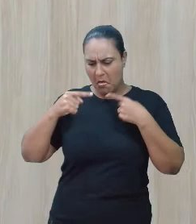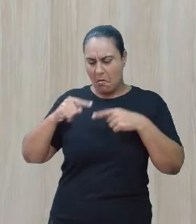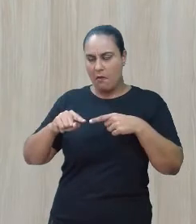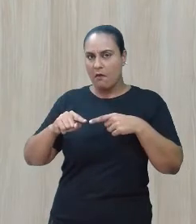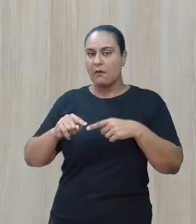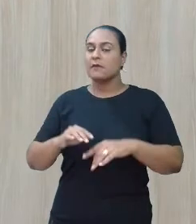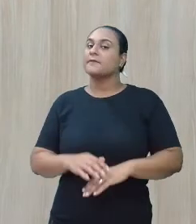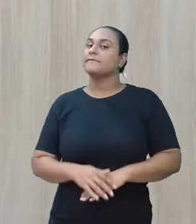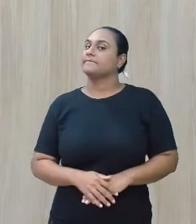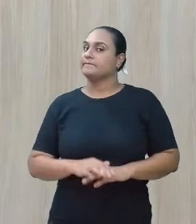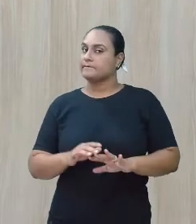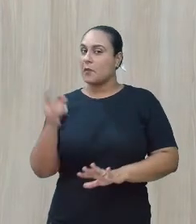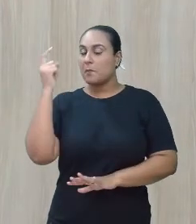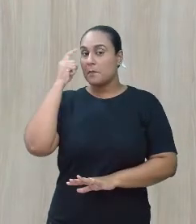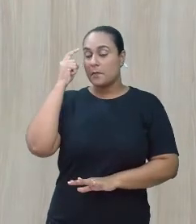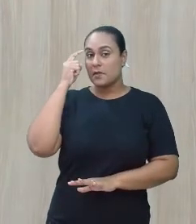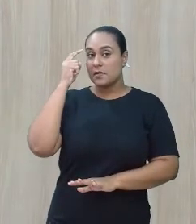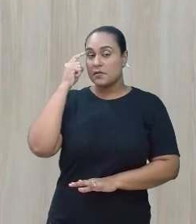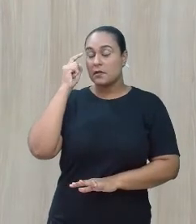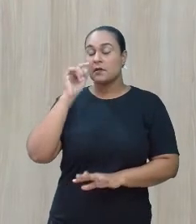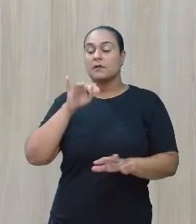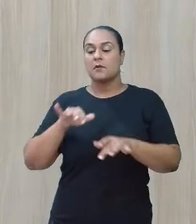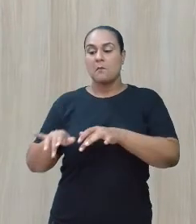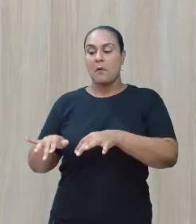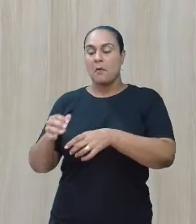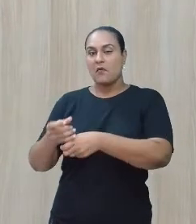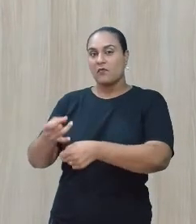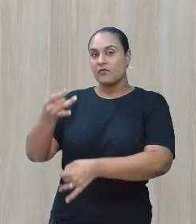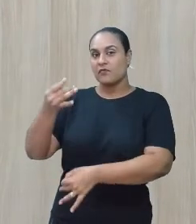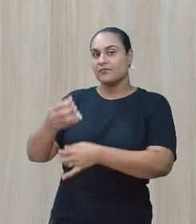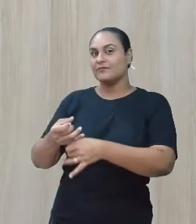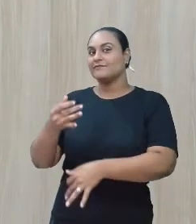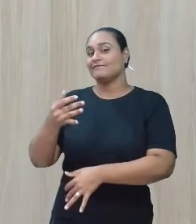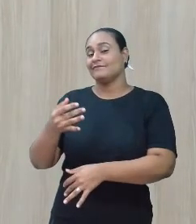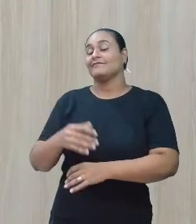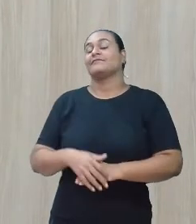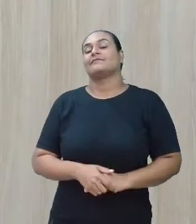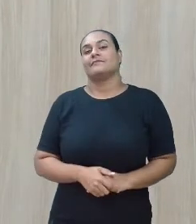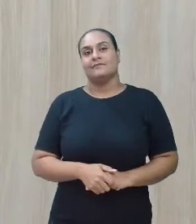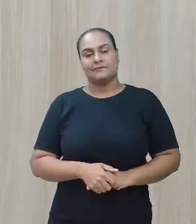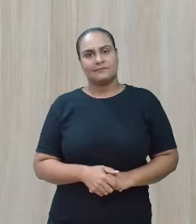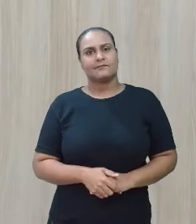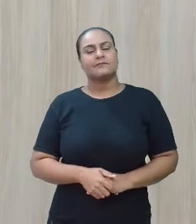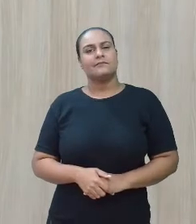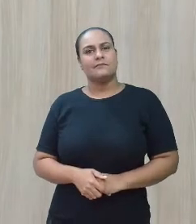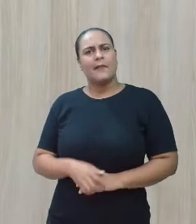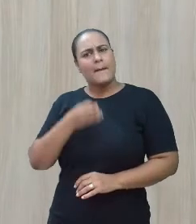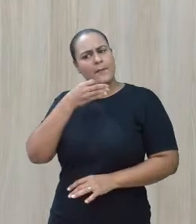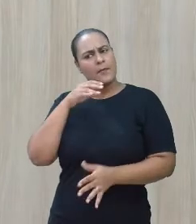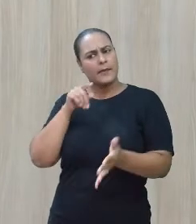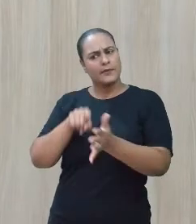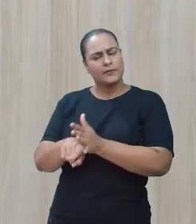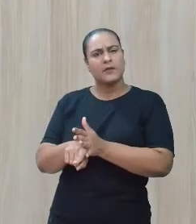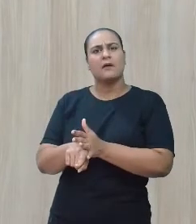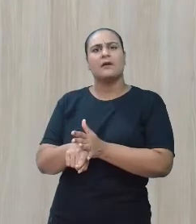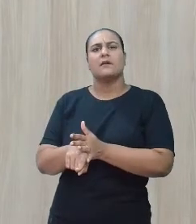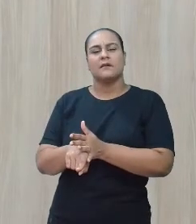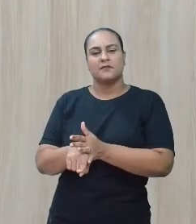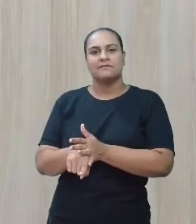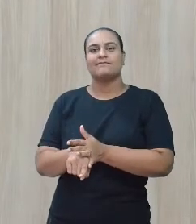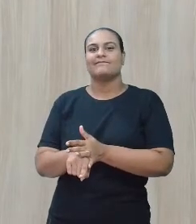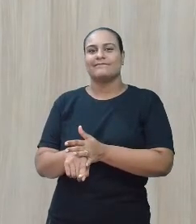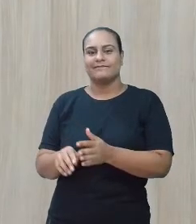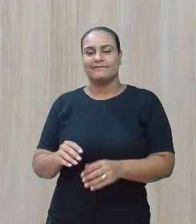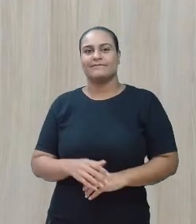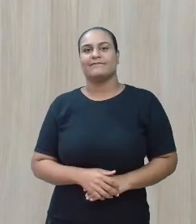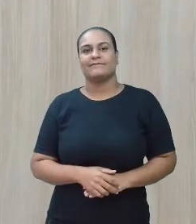aí, colocando no chat, porque não é? Faz parte questionar, perguntar, faz parte do aprendizado